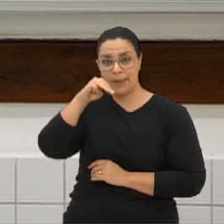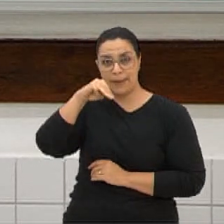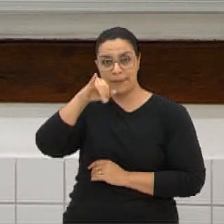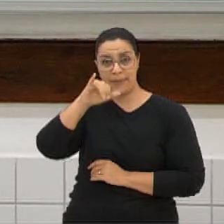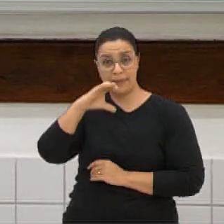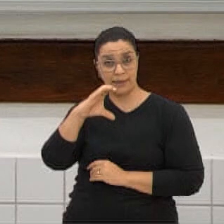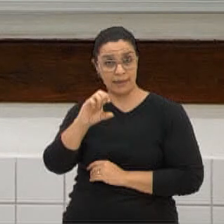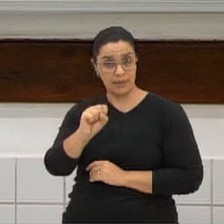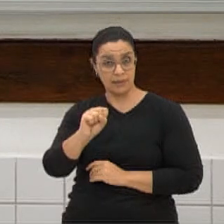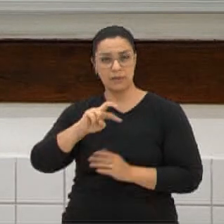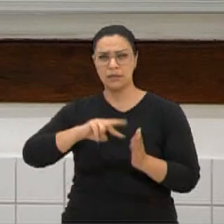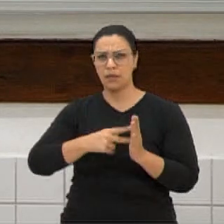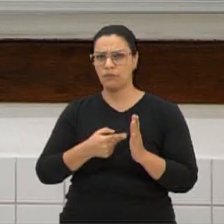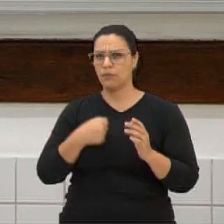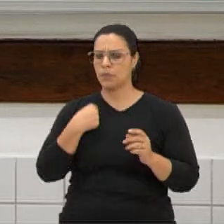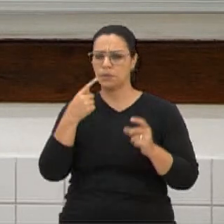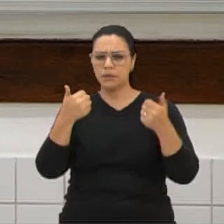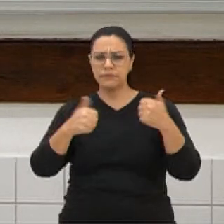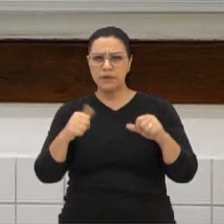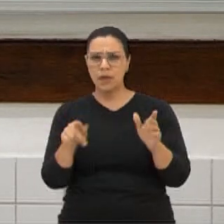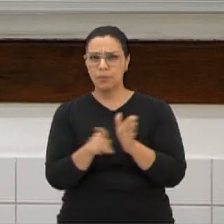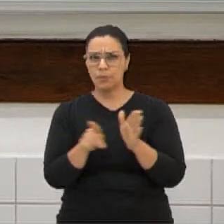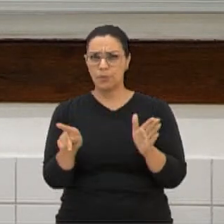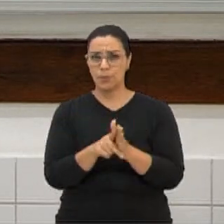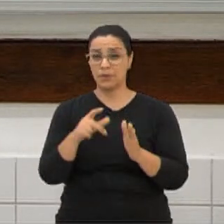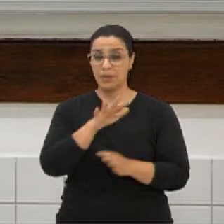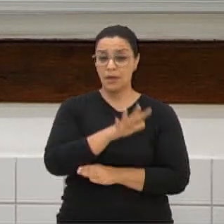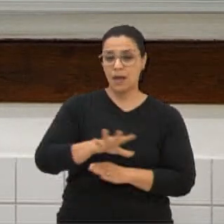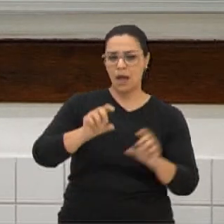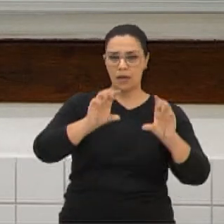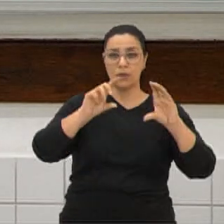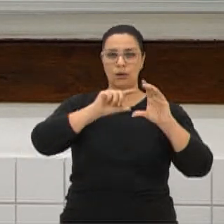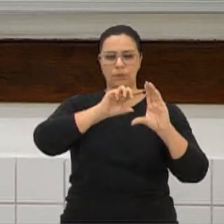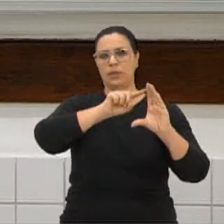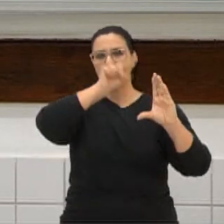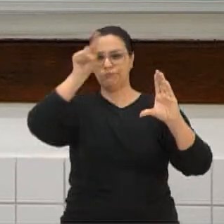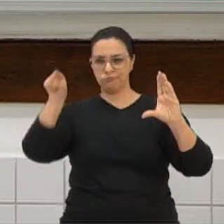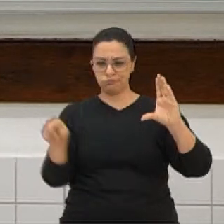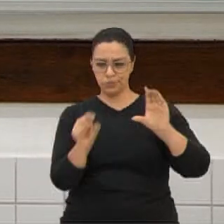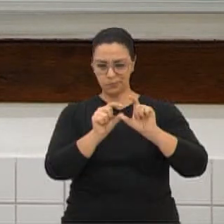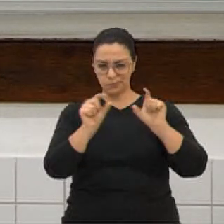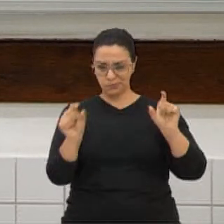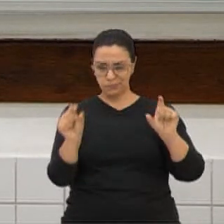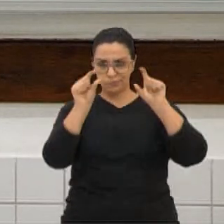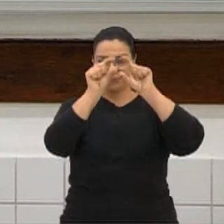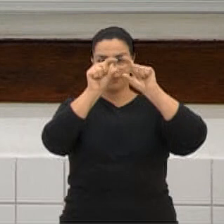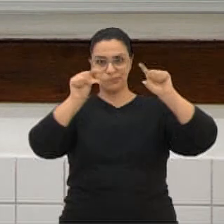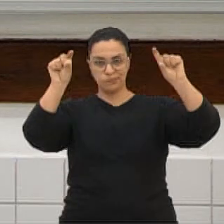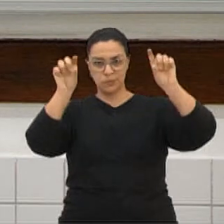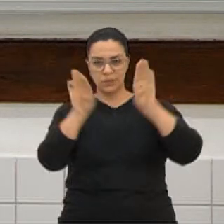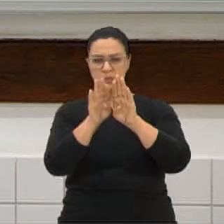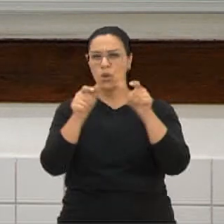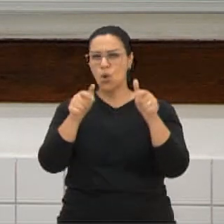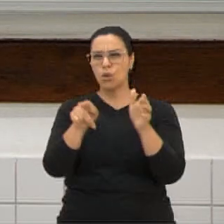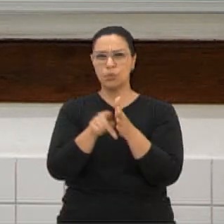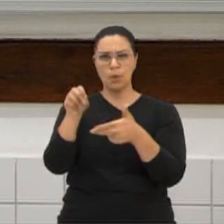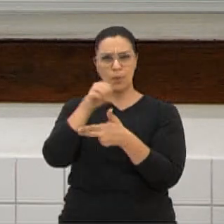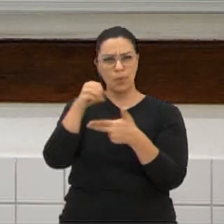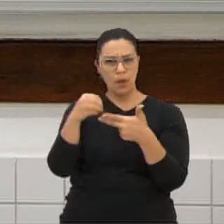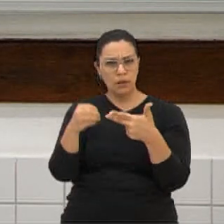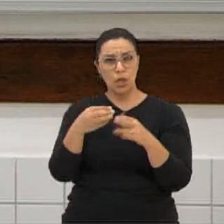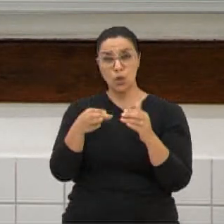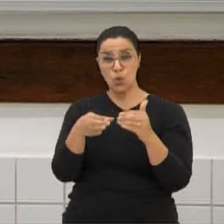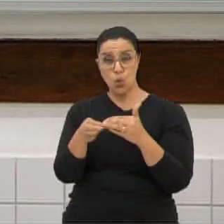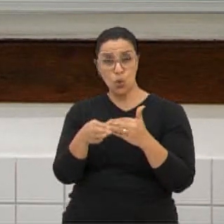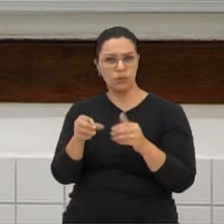gente discutir um pouco melhor as zonas térmicas e você conseguir ter êxito na hora da resolução de uma avaliação, seja o Enem, uma prova de